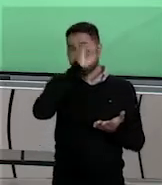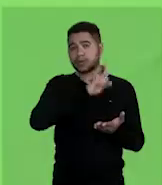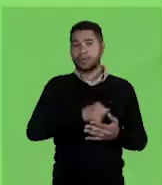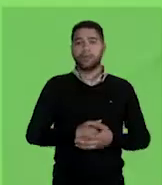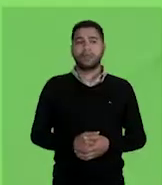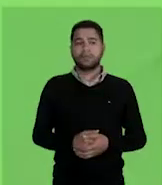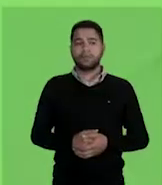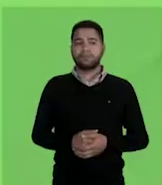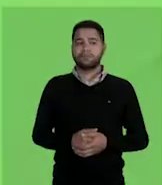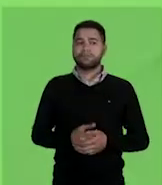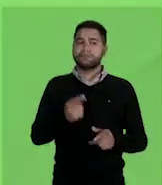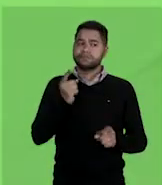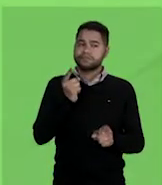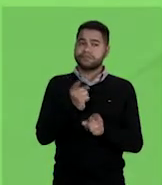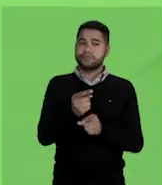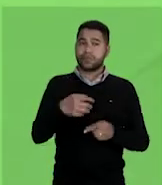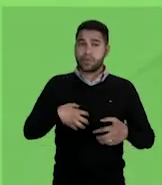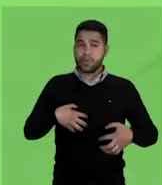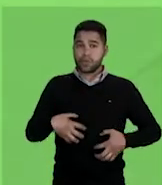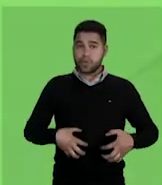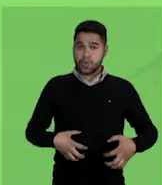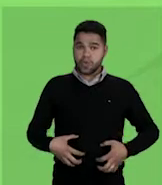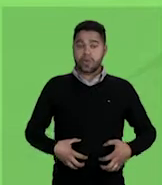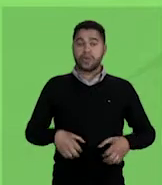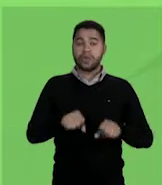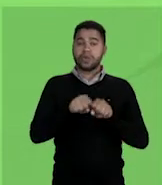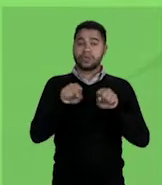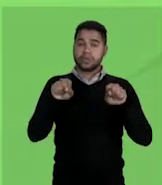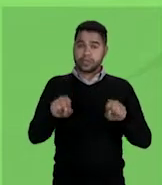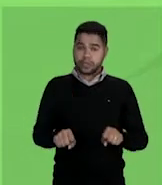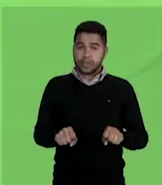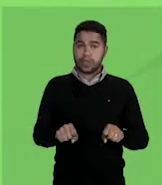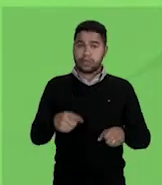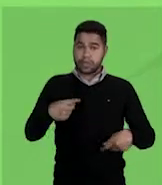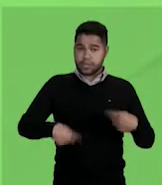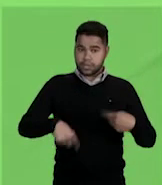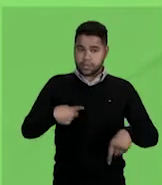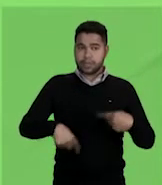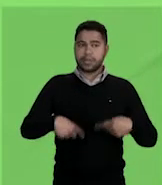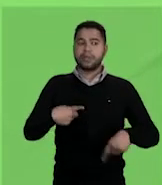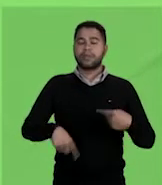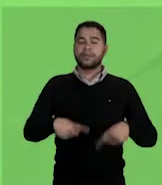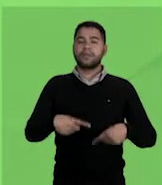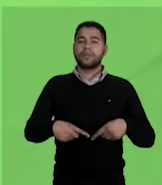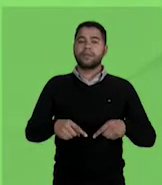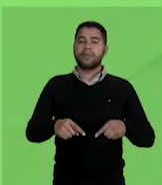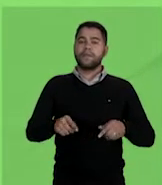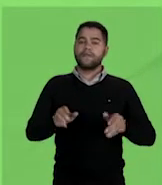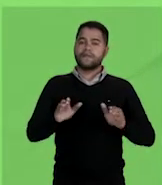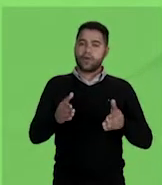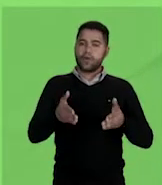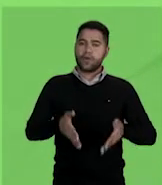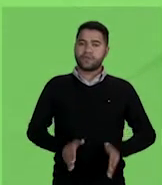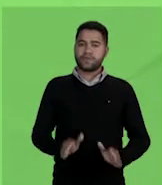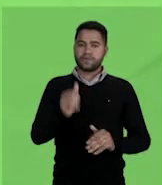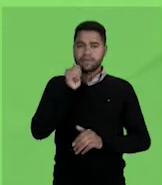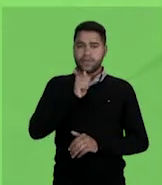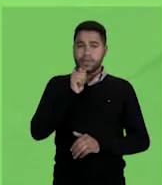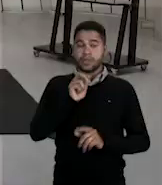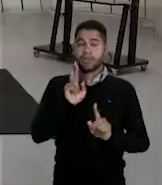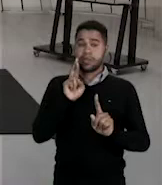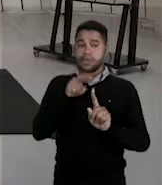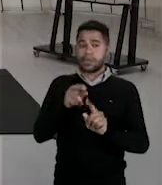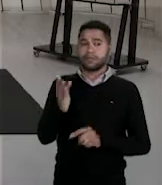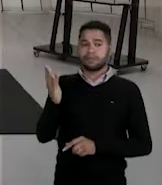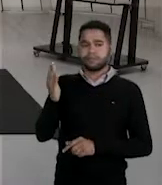aprendemos a identificar os órgãos do sistema reprodutor feminino. Essas são as referências do nosso trabalho.